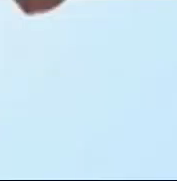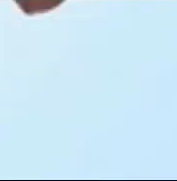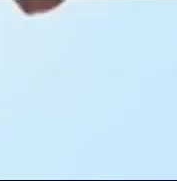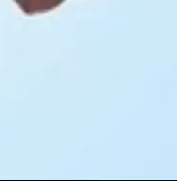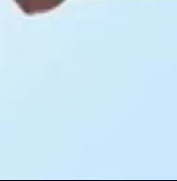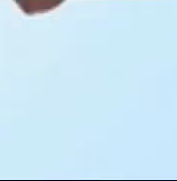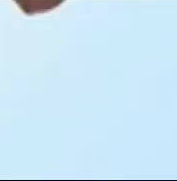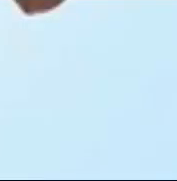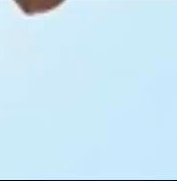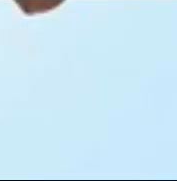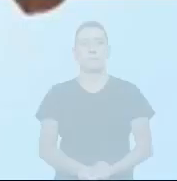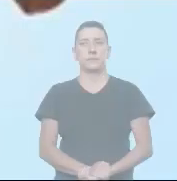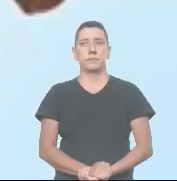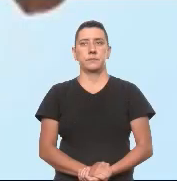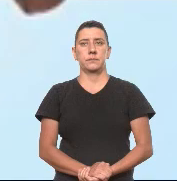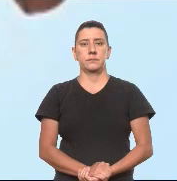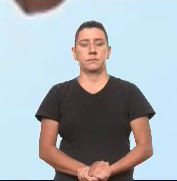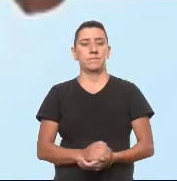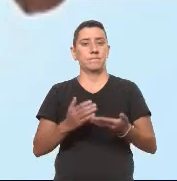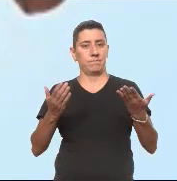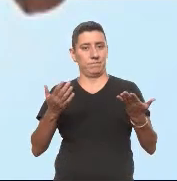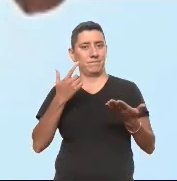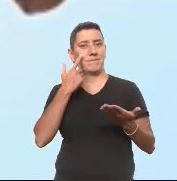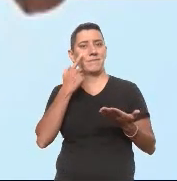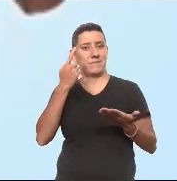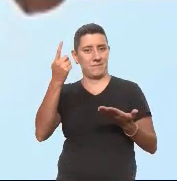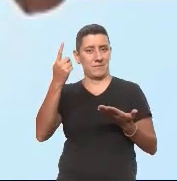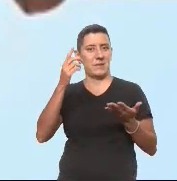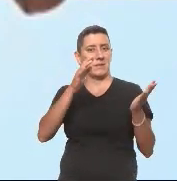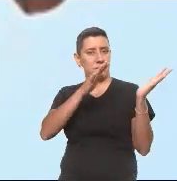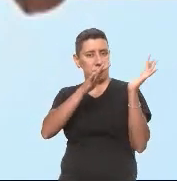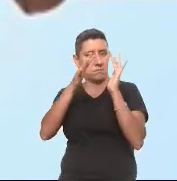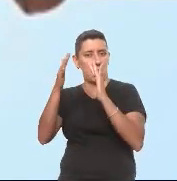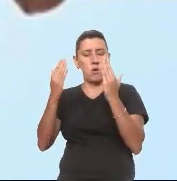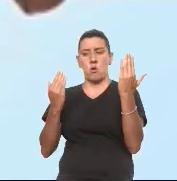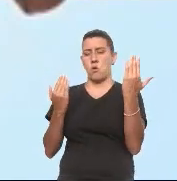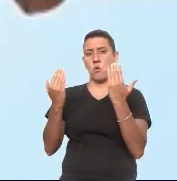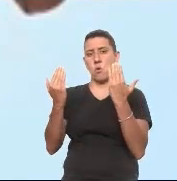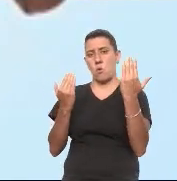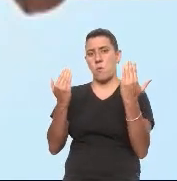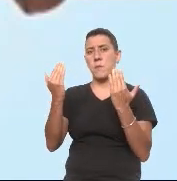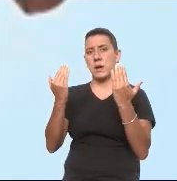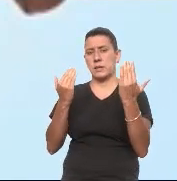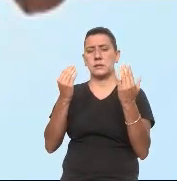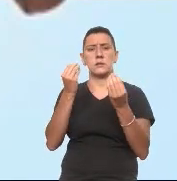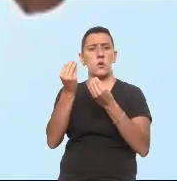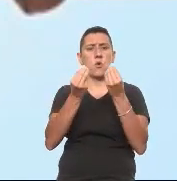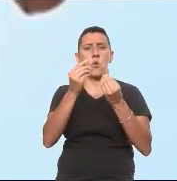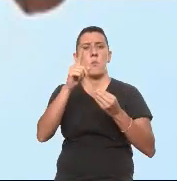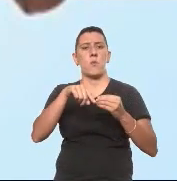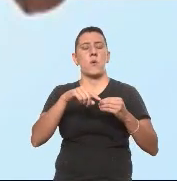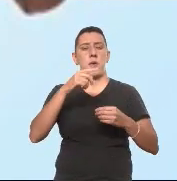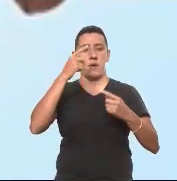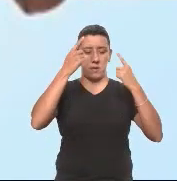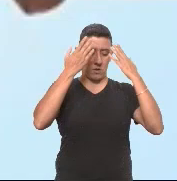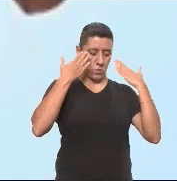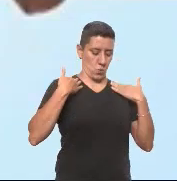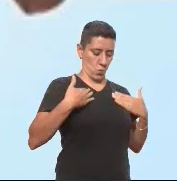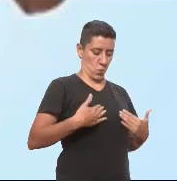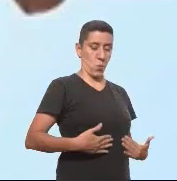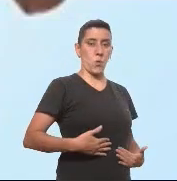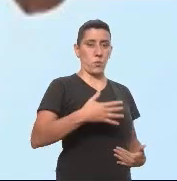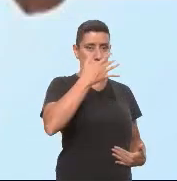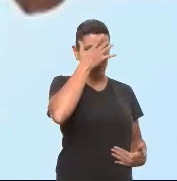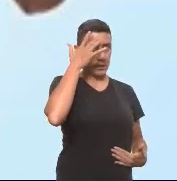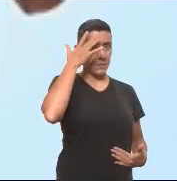e como vocês puderam ver aqui é um comparativo entre eu como se fosse o sistema nervoso central ou seja